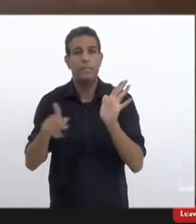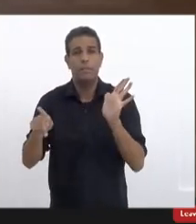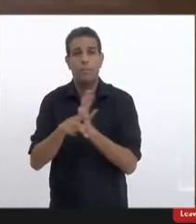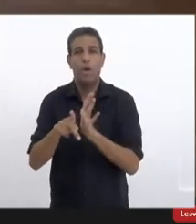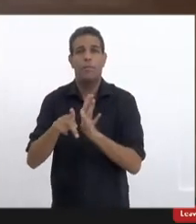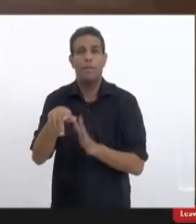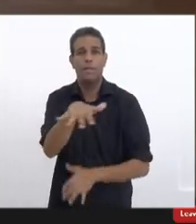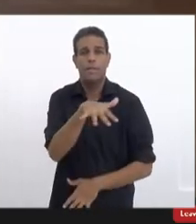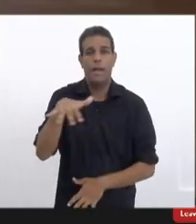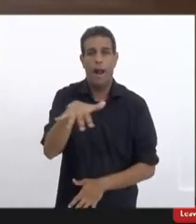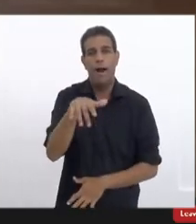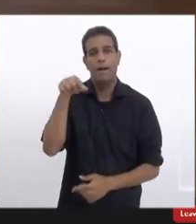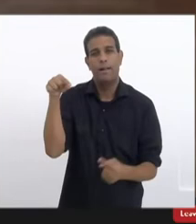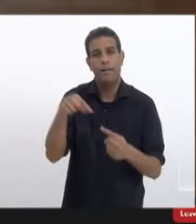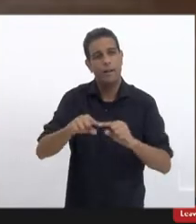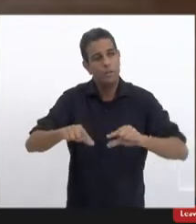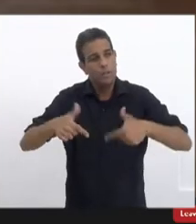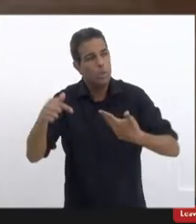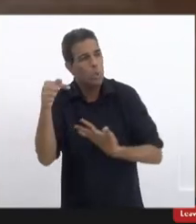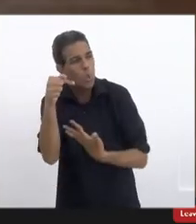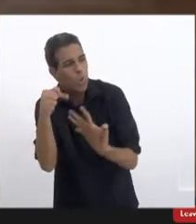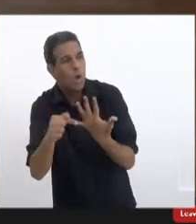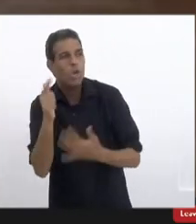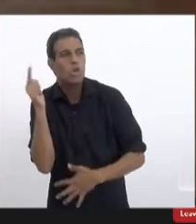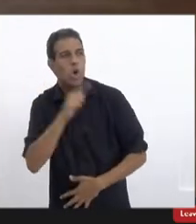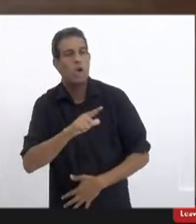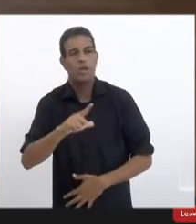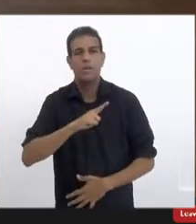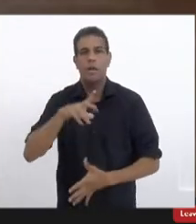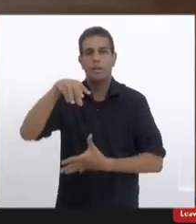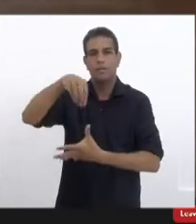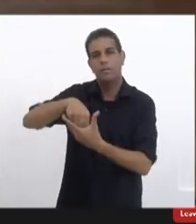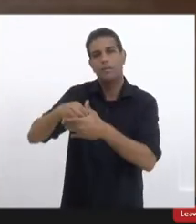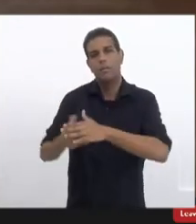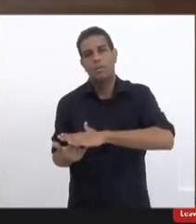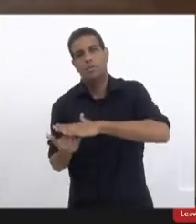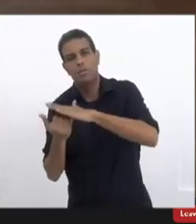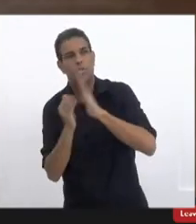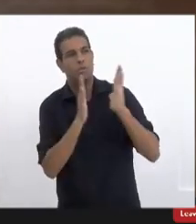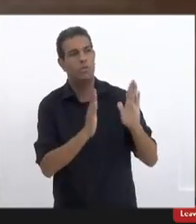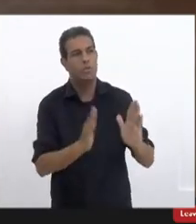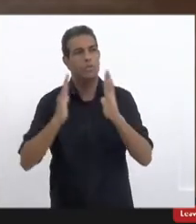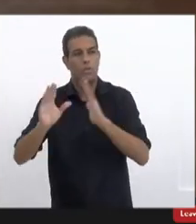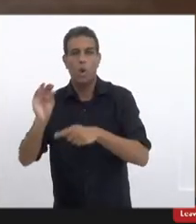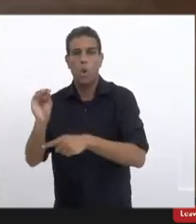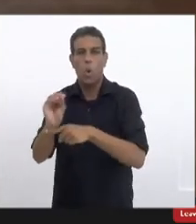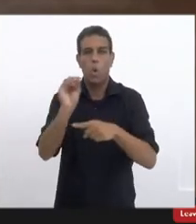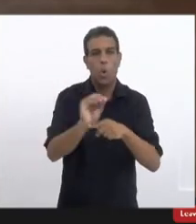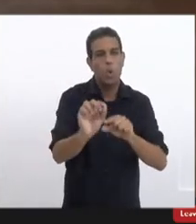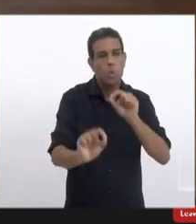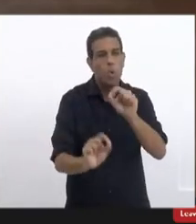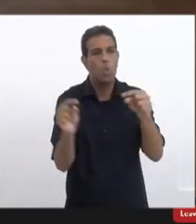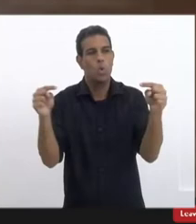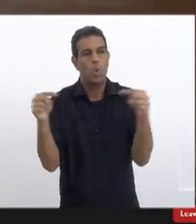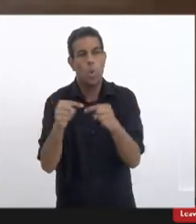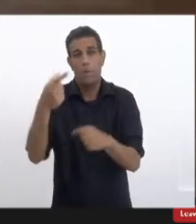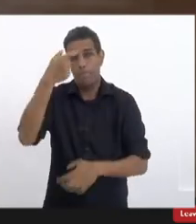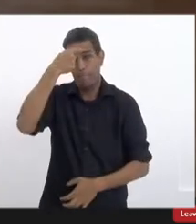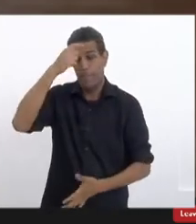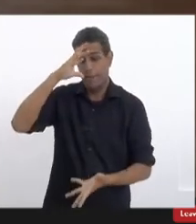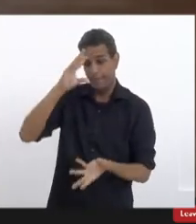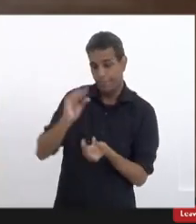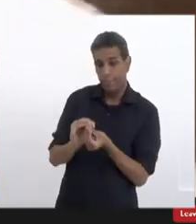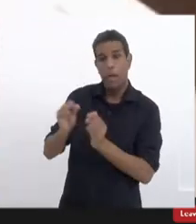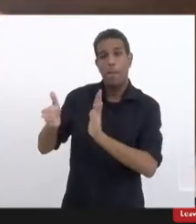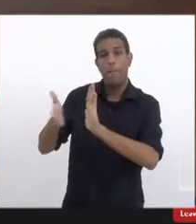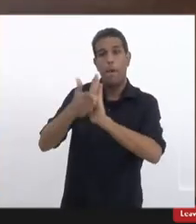éticas. E que durante a permanência do residente, as instituições devem garantir o cuidado com o bem-estar físico e psíquico,